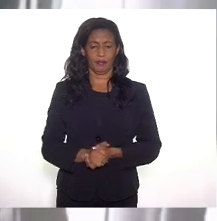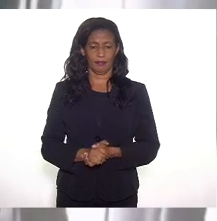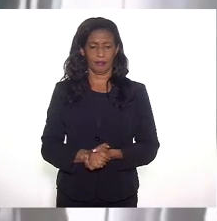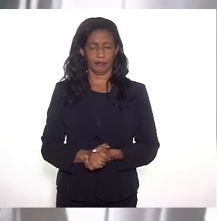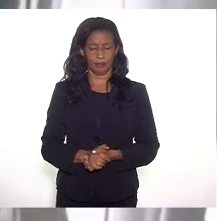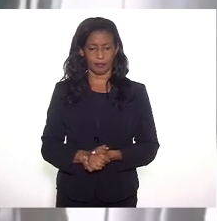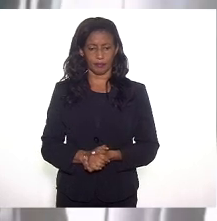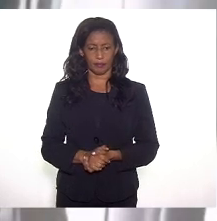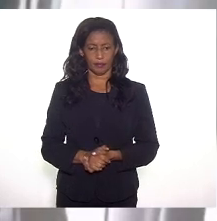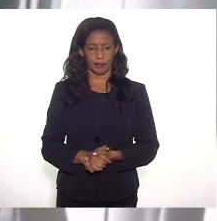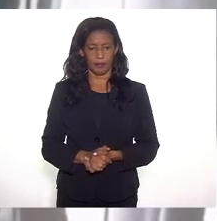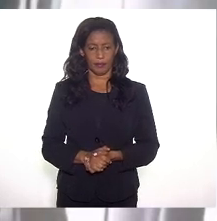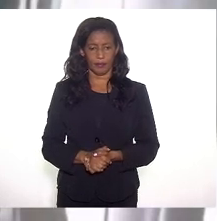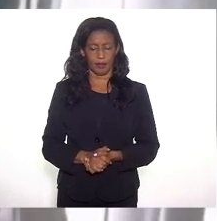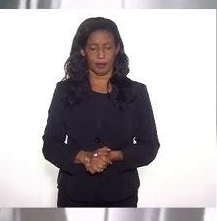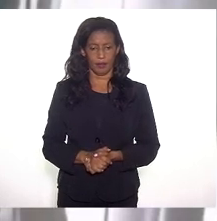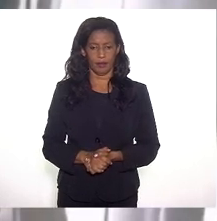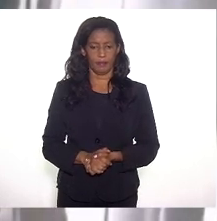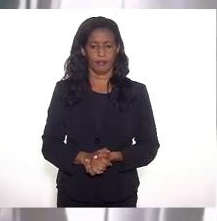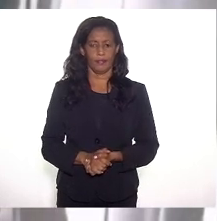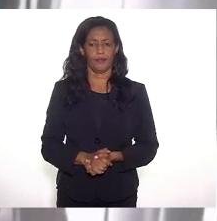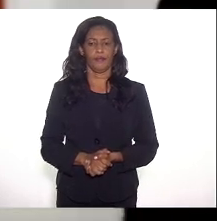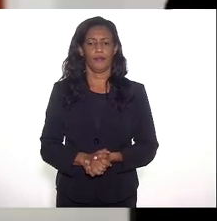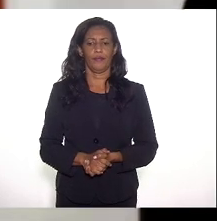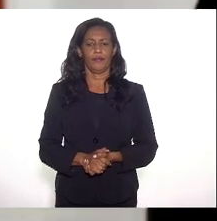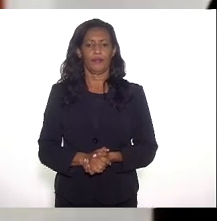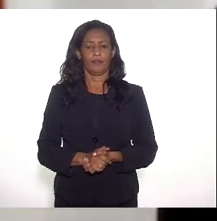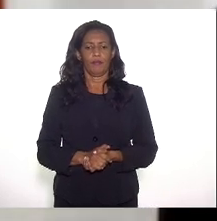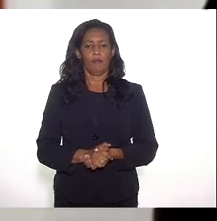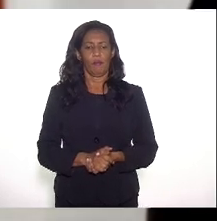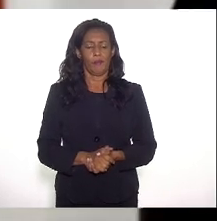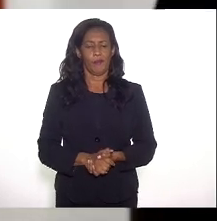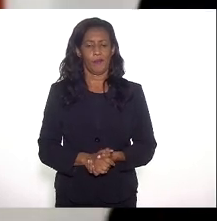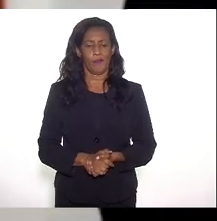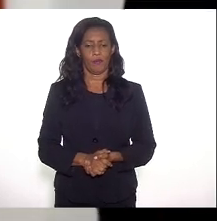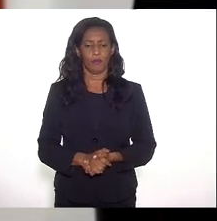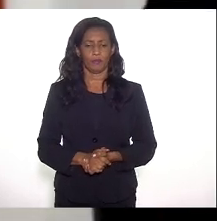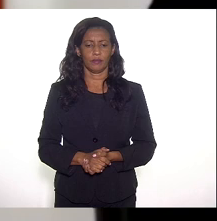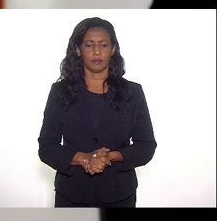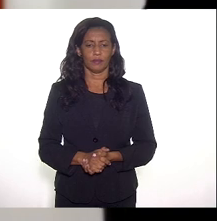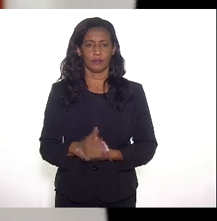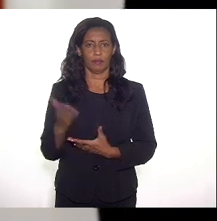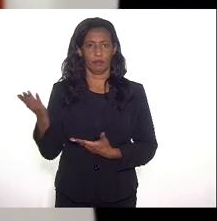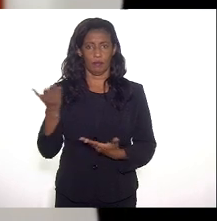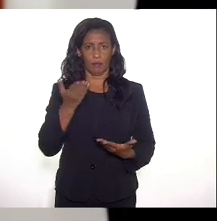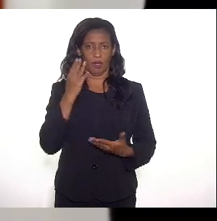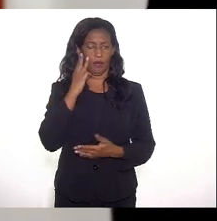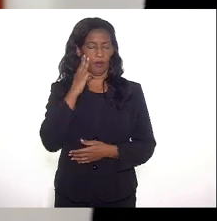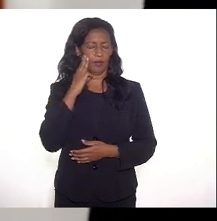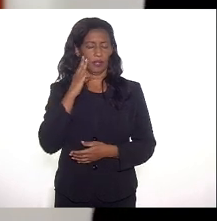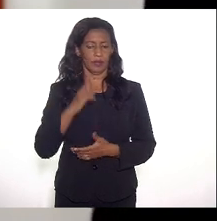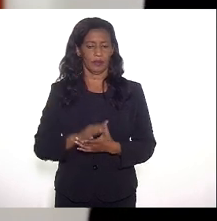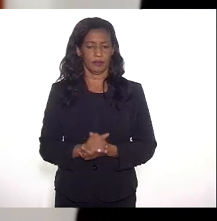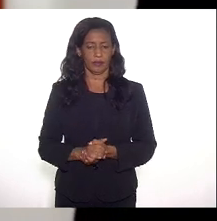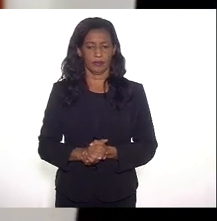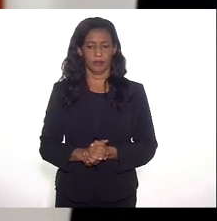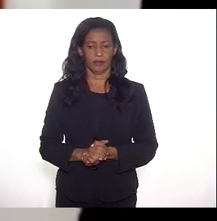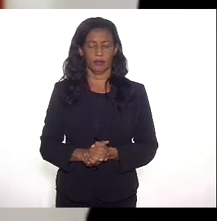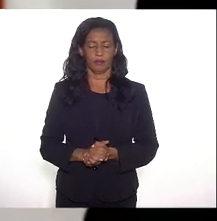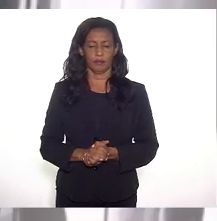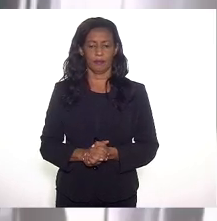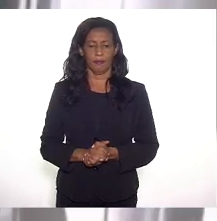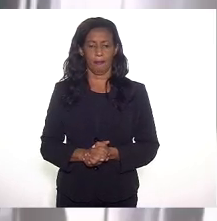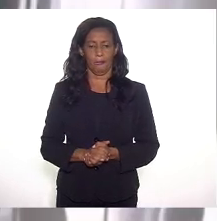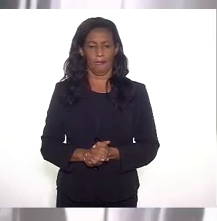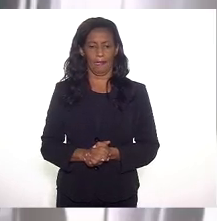discutir, presidente. Então, para mim, é só essa explicação e o deputado Valdeir Carneiro. Presidente,